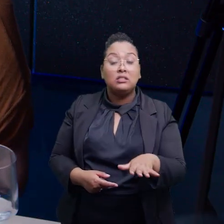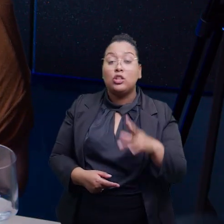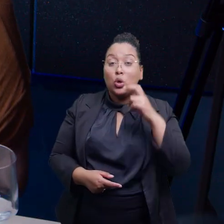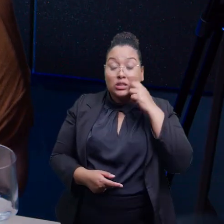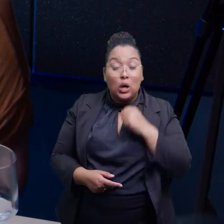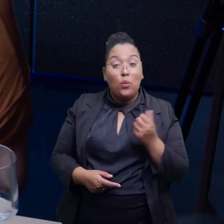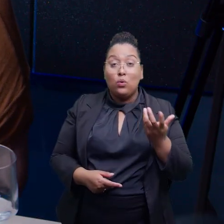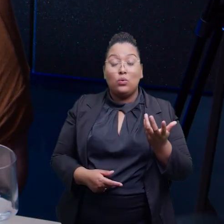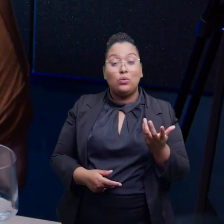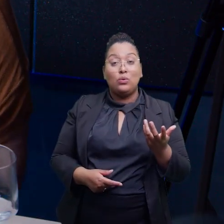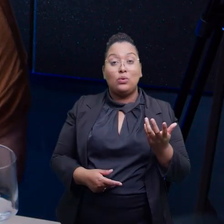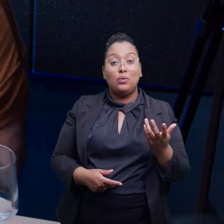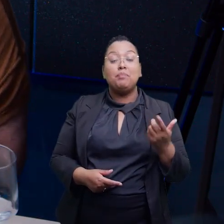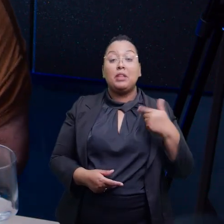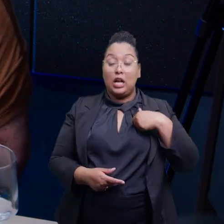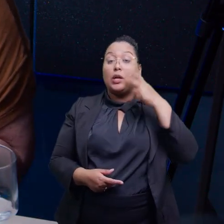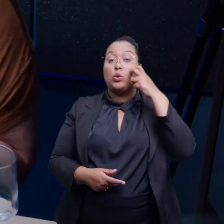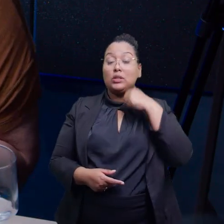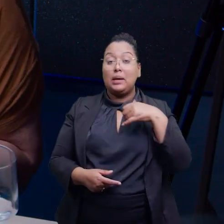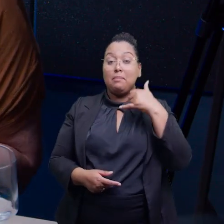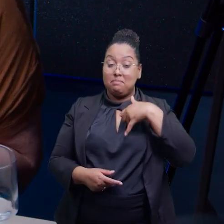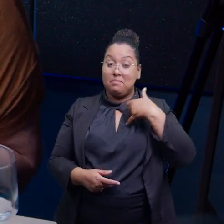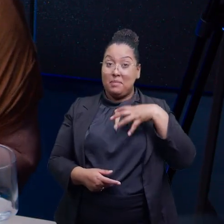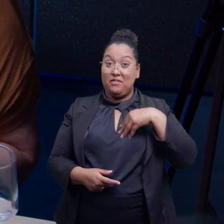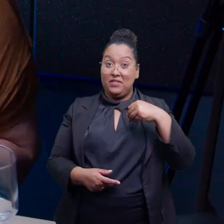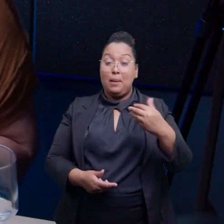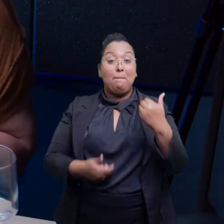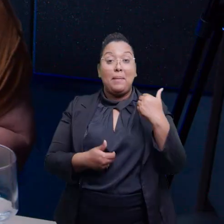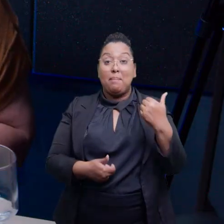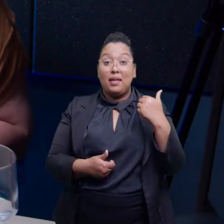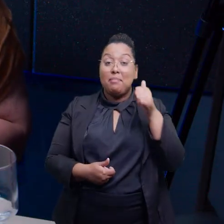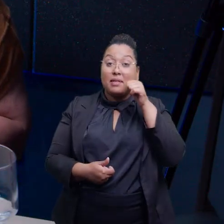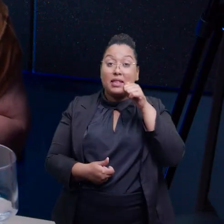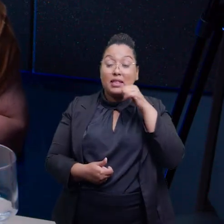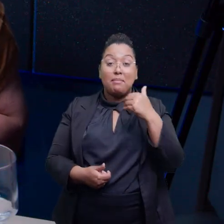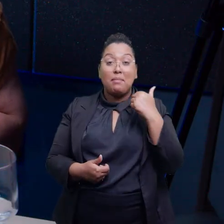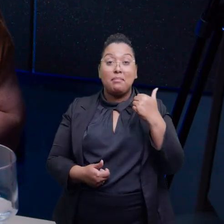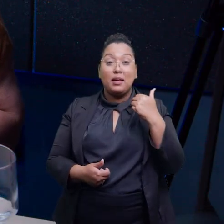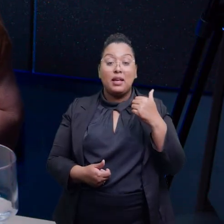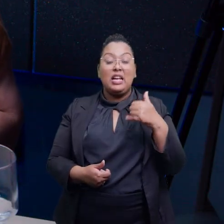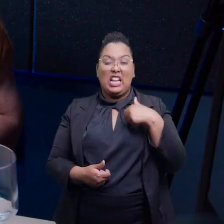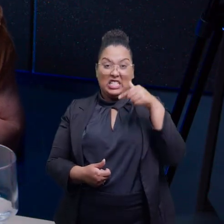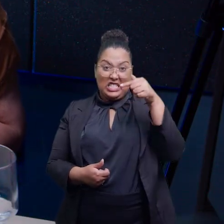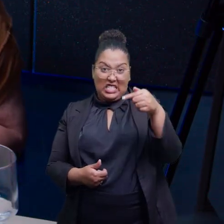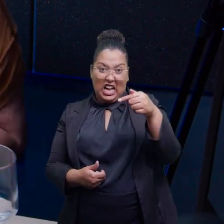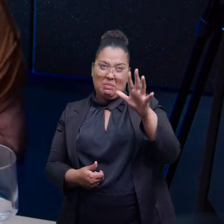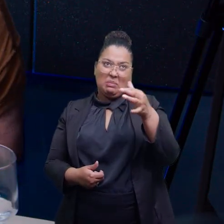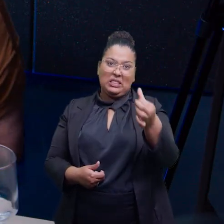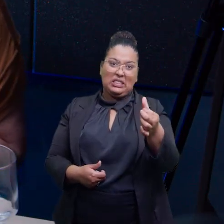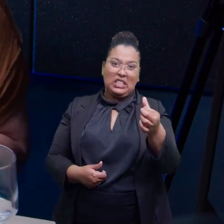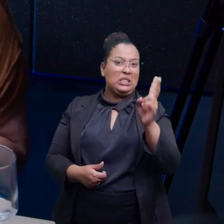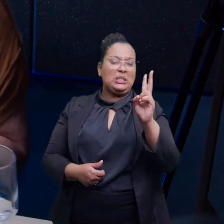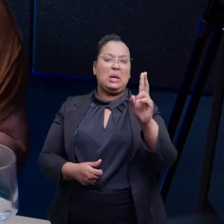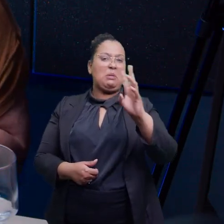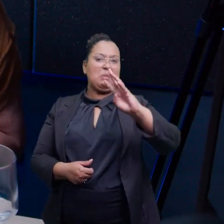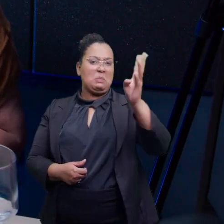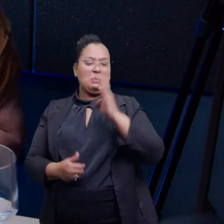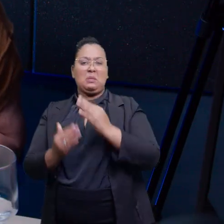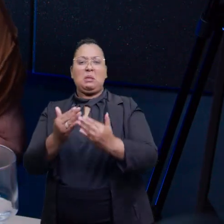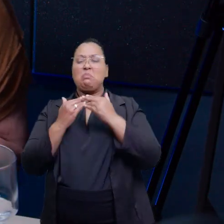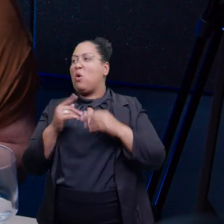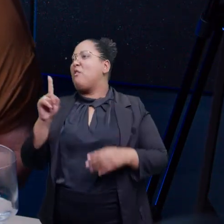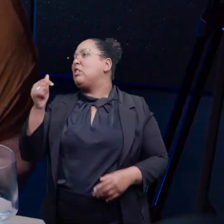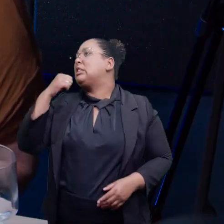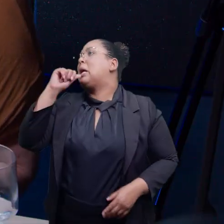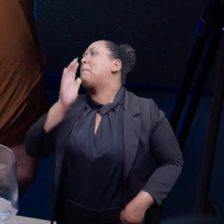pela adoção, né? Eu adotei minha filha bebê. Nossa, com 5, 6, 7 anos de idade, era confronto. Você não é